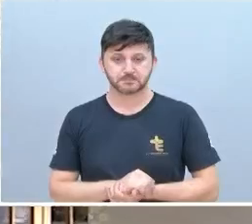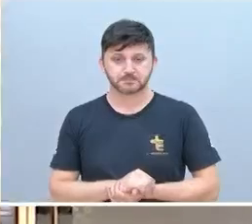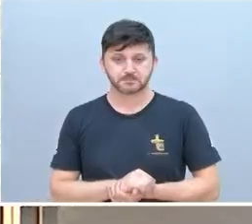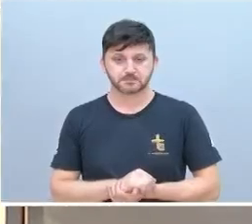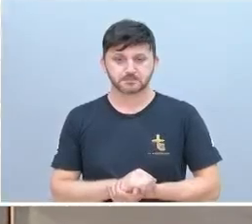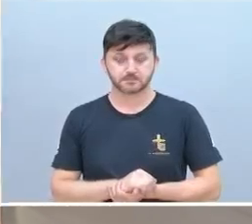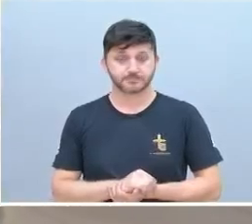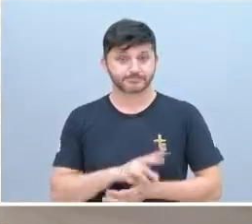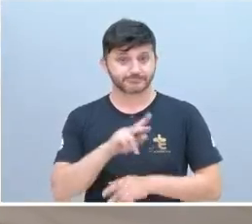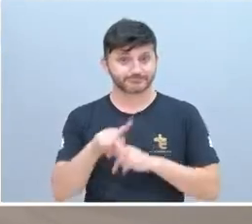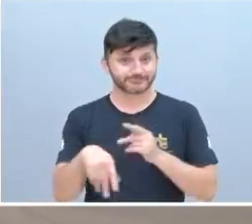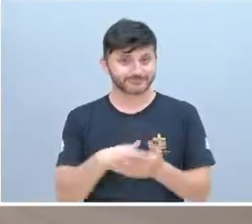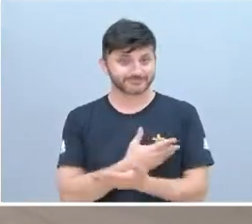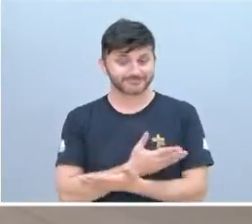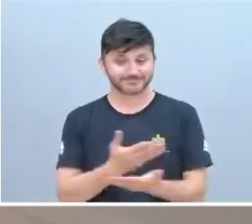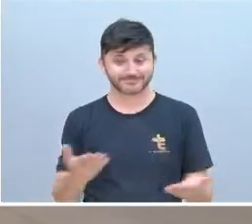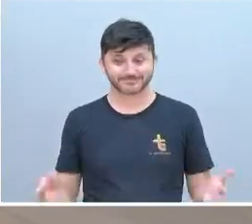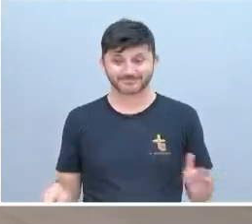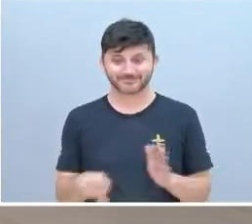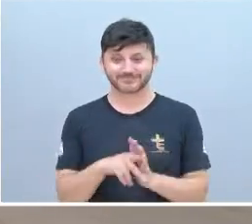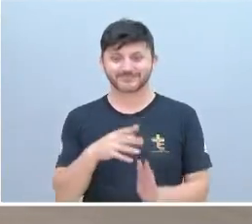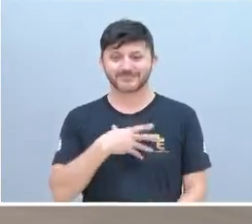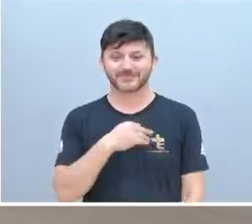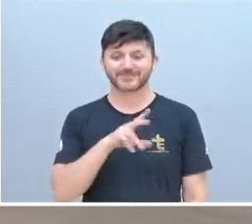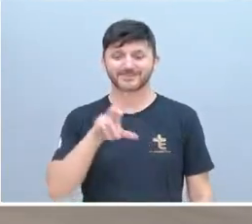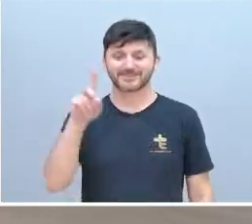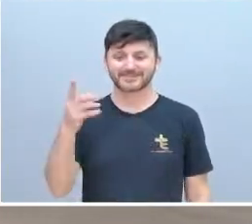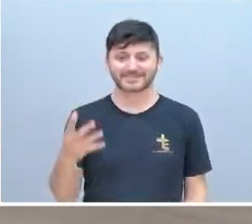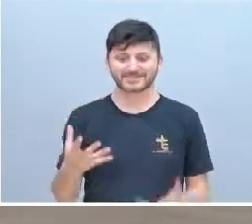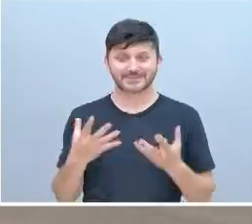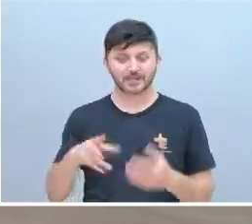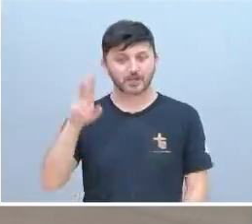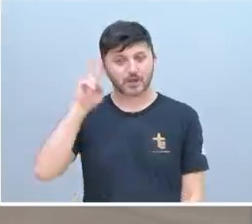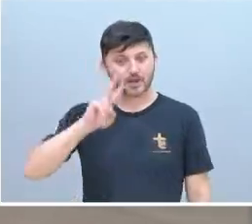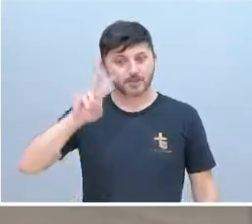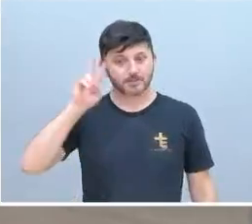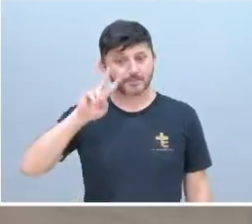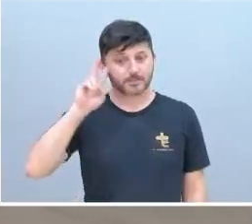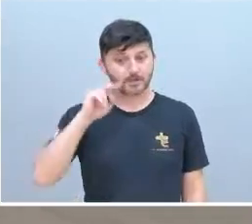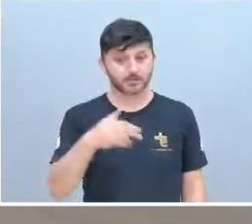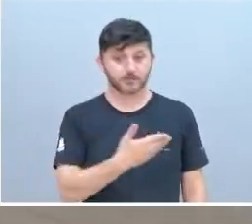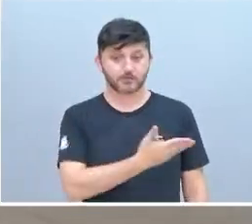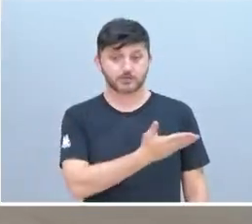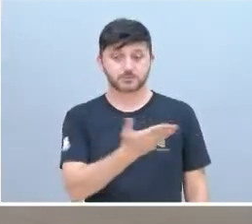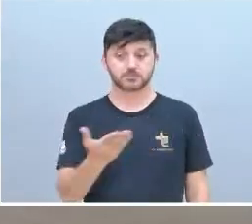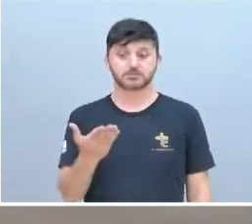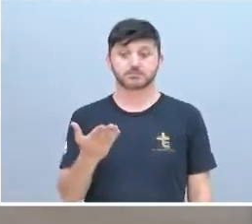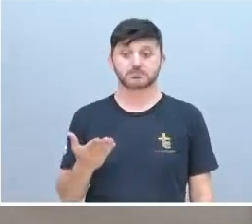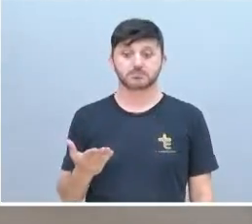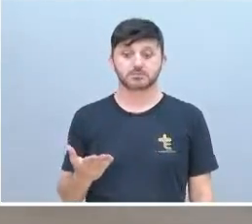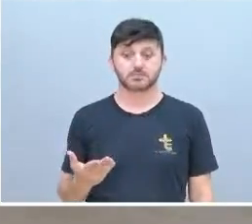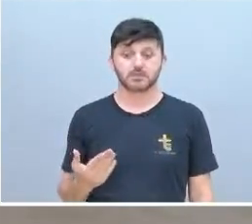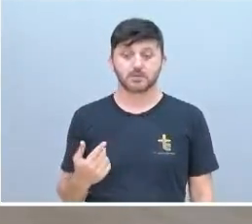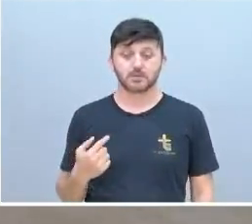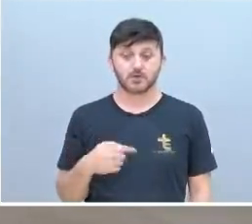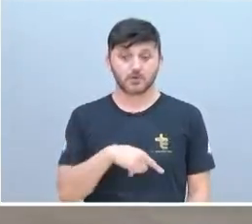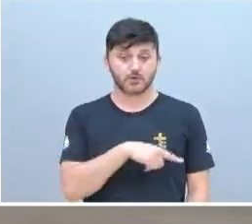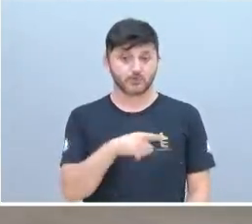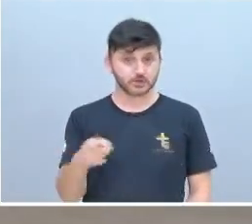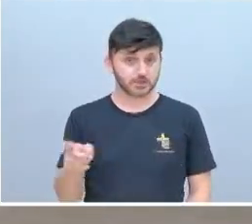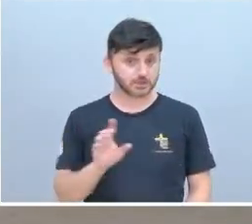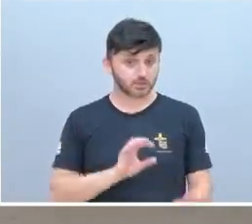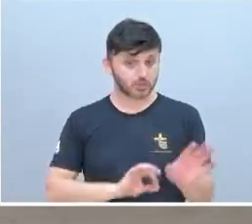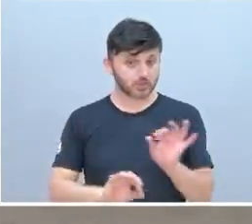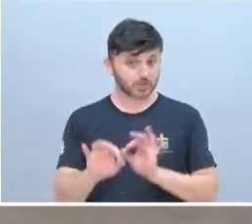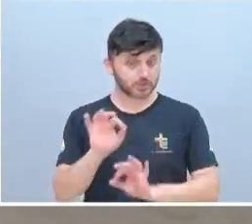Amém. Povo de Deus, eu queria lembrar que, para quem está se